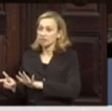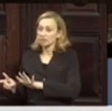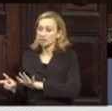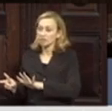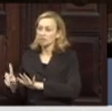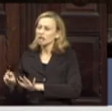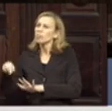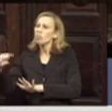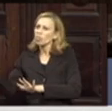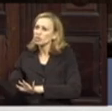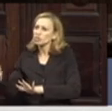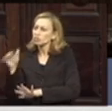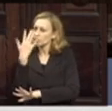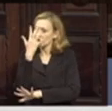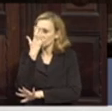governador